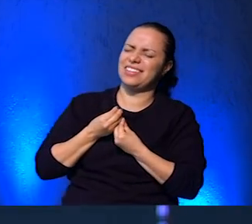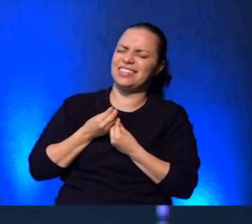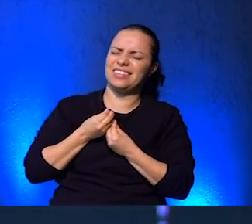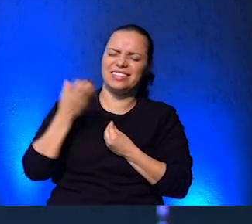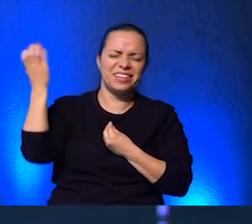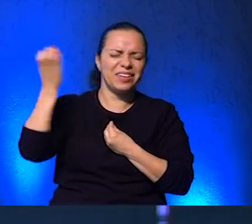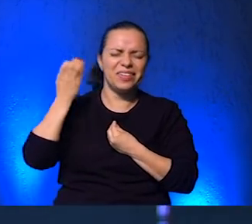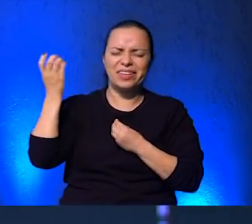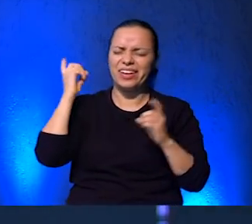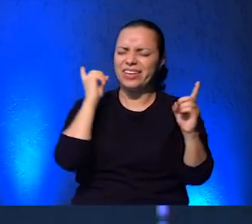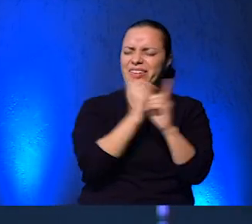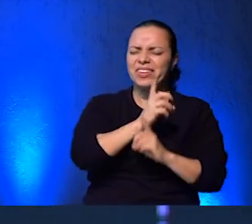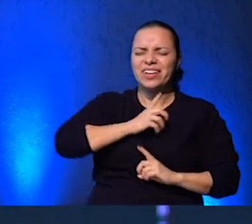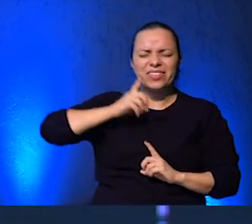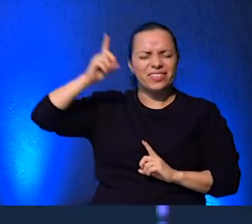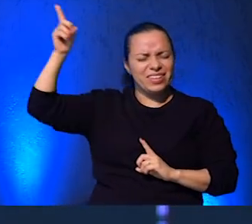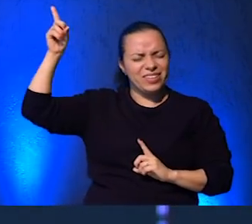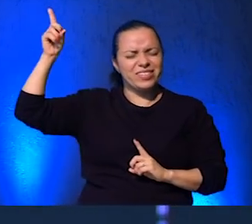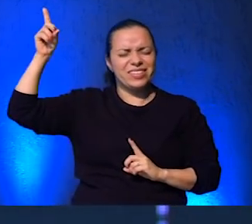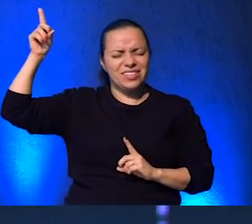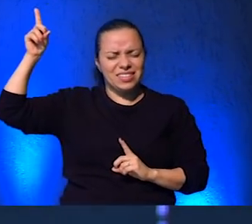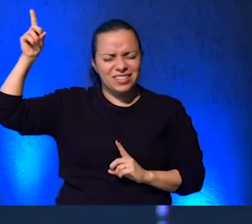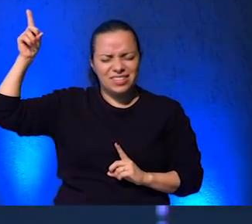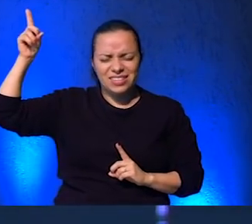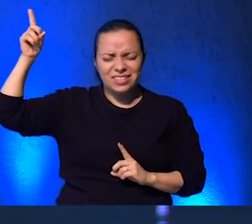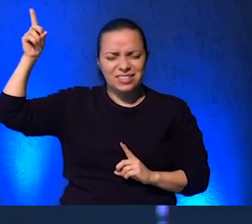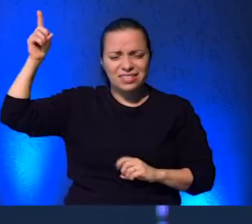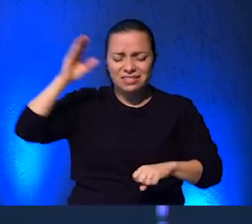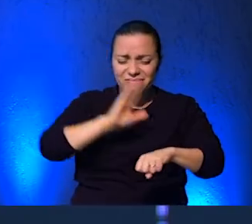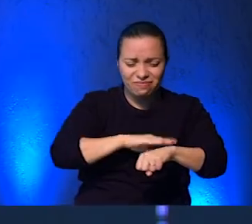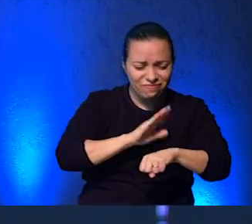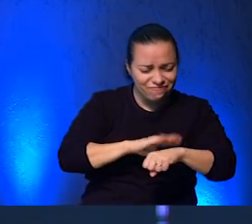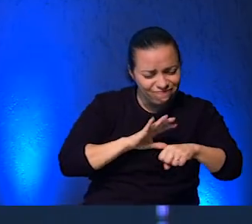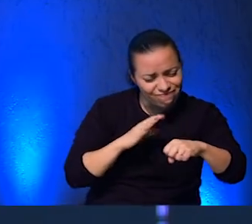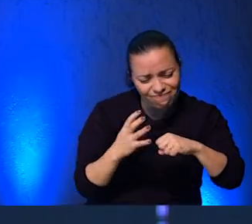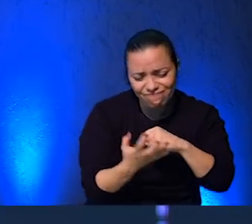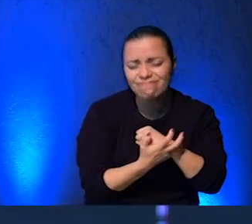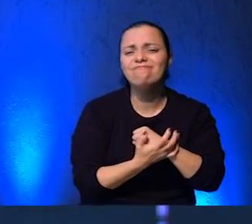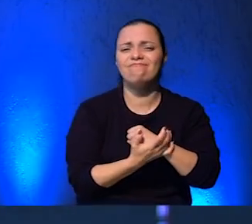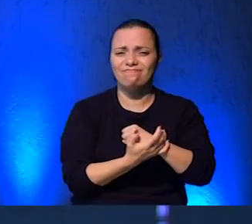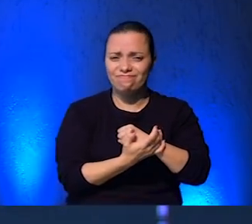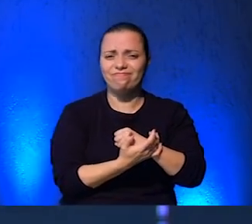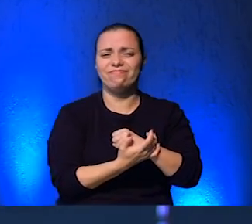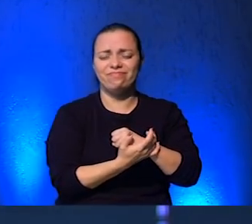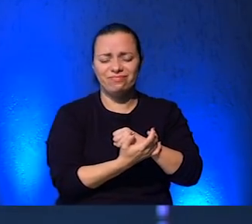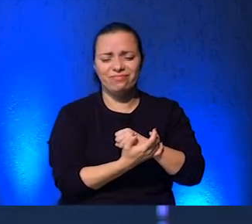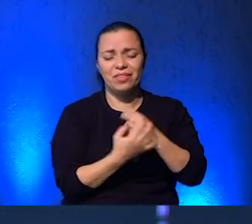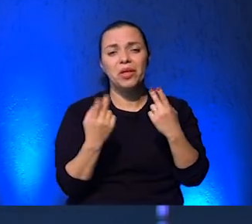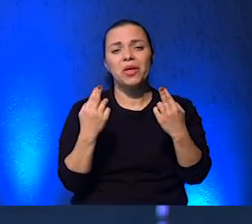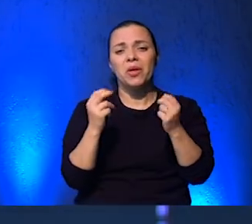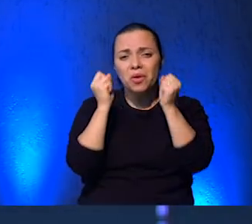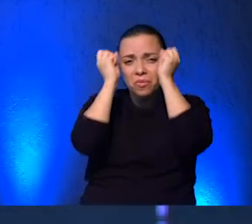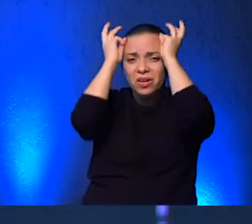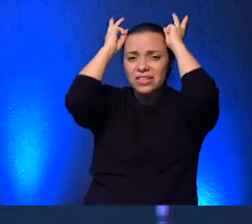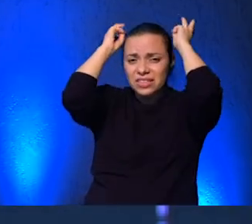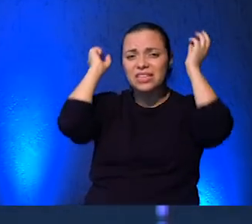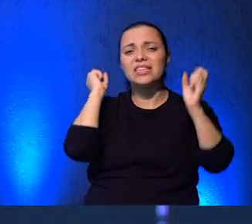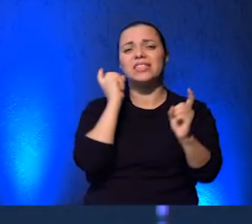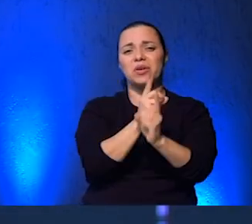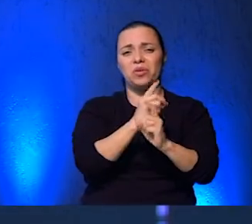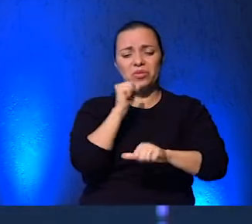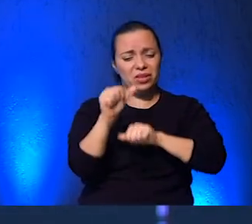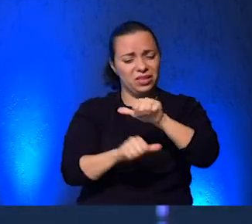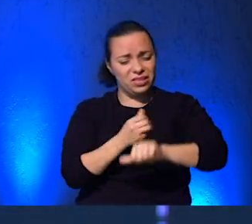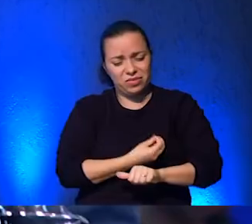quero ter um encontro com deus no meio da poderia assim como moisés encontrou ele teve a